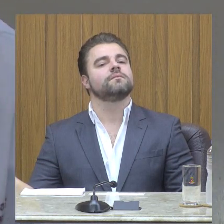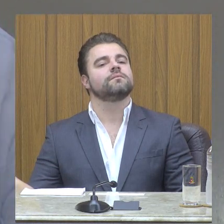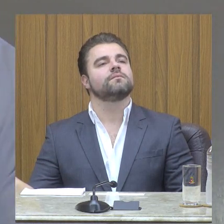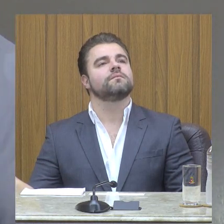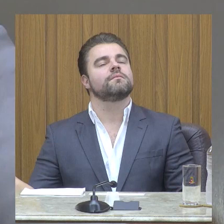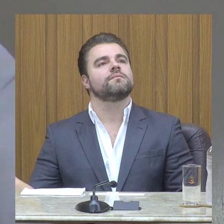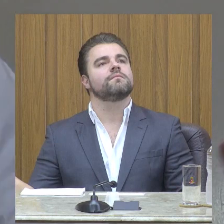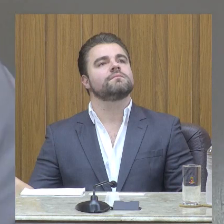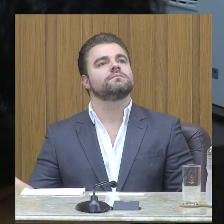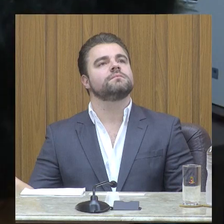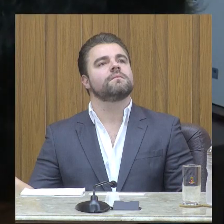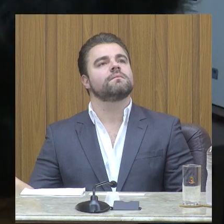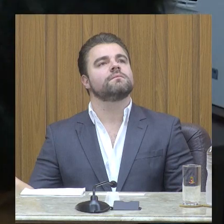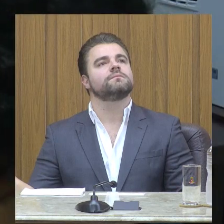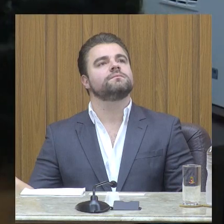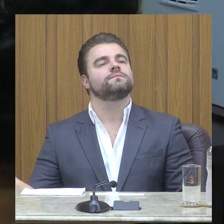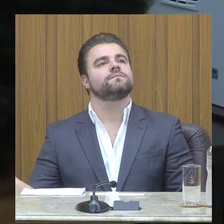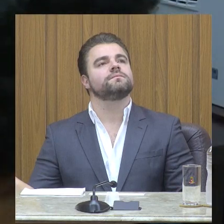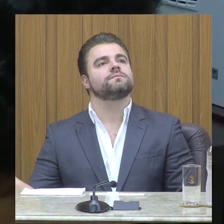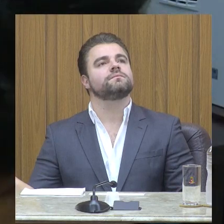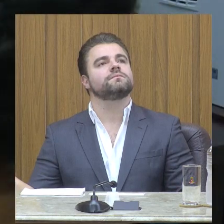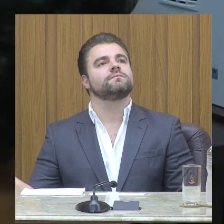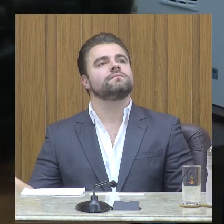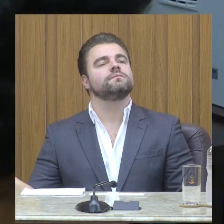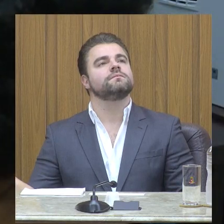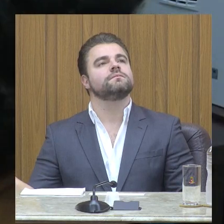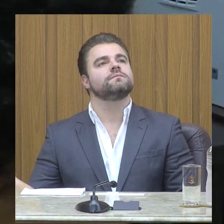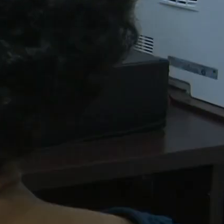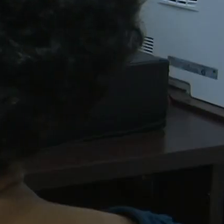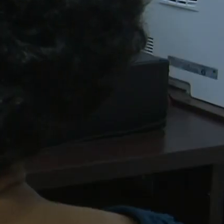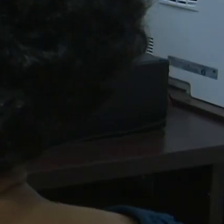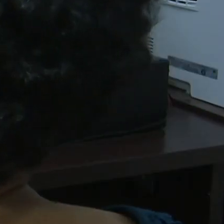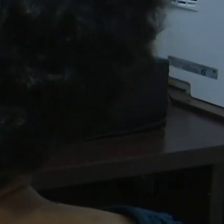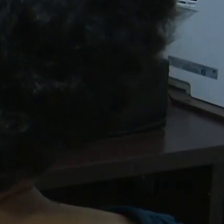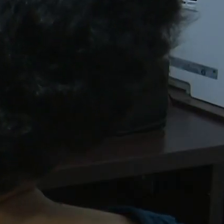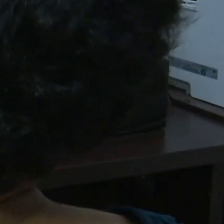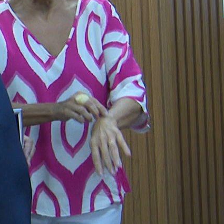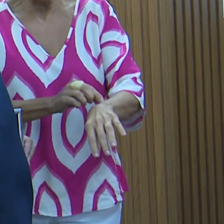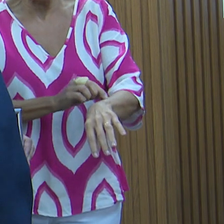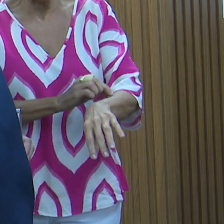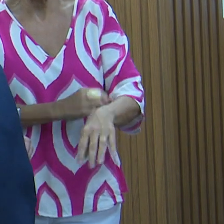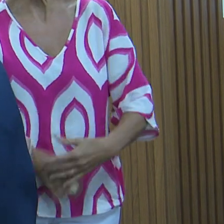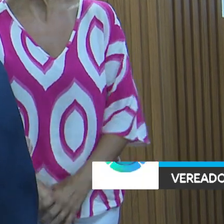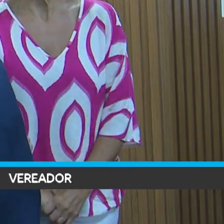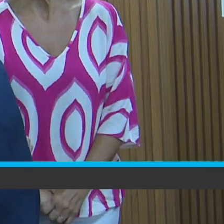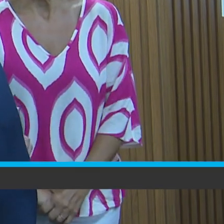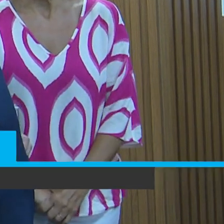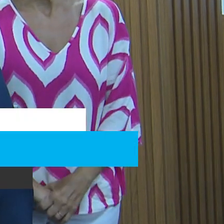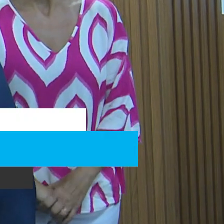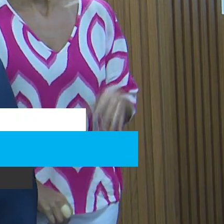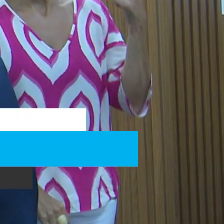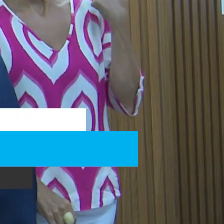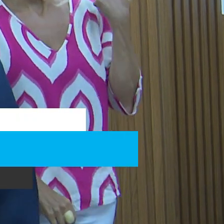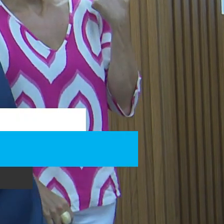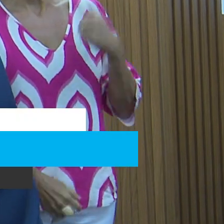ao sistema único de saúde chamou a atenção do vereador Vinícius simili responsável pela homenagem é o Bruno foi precursor aqui